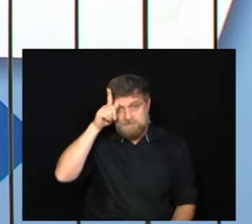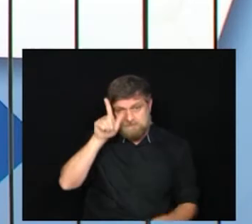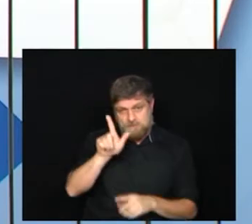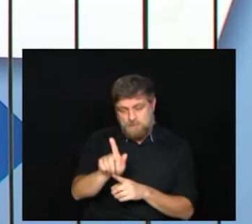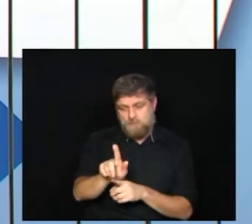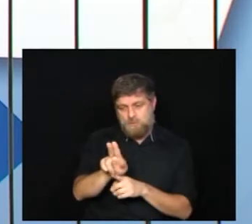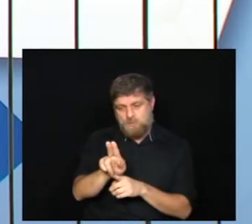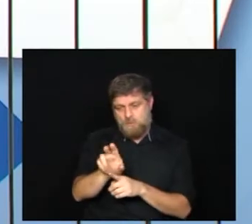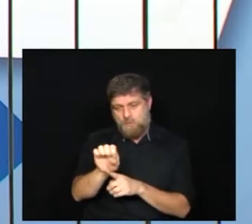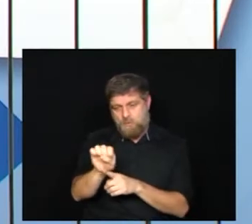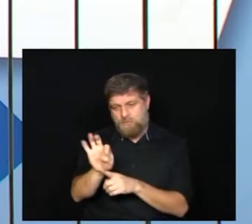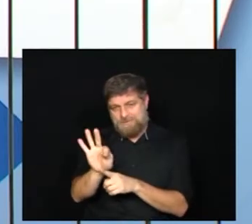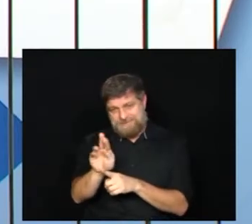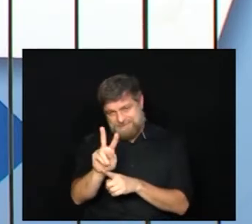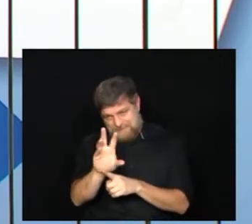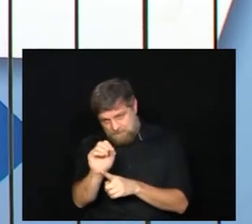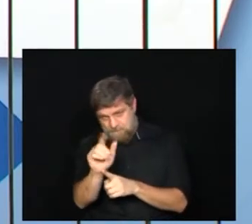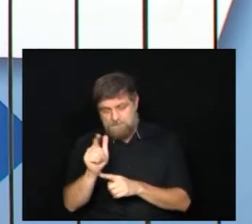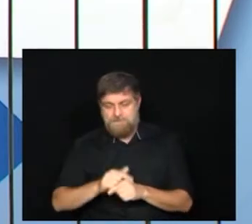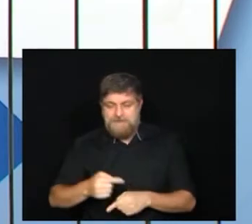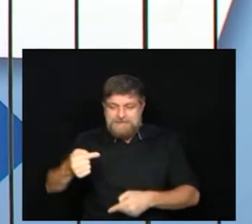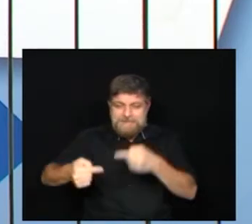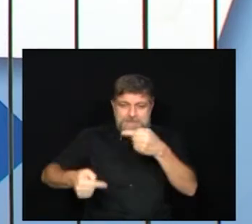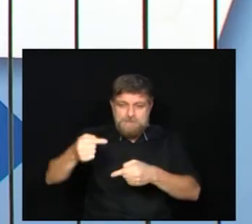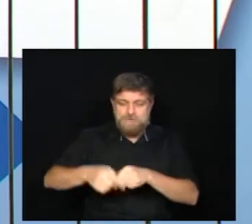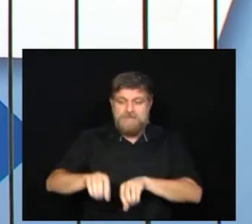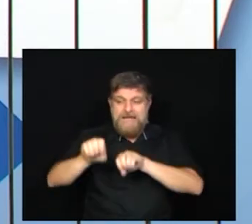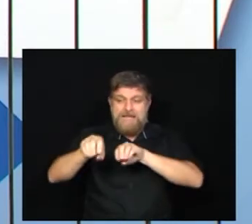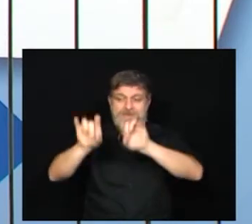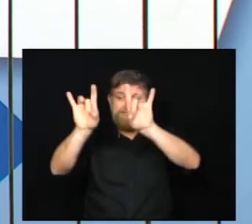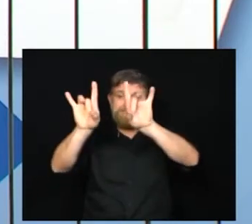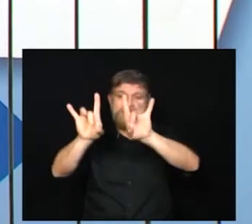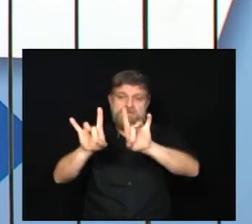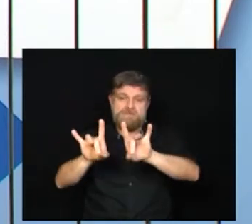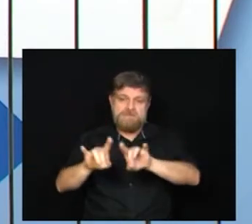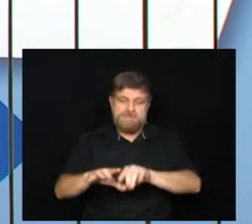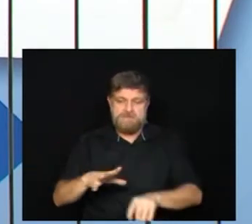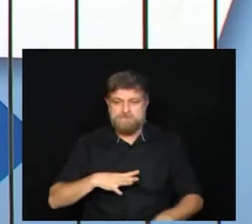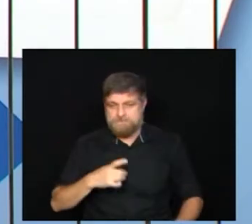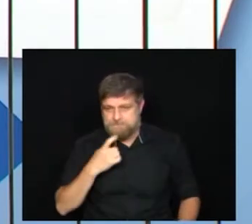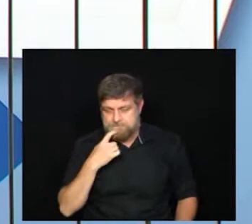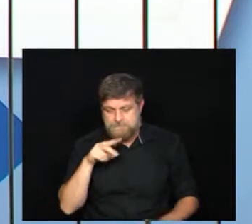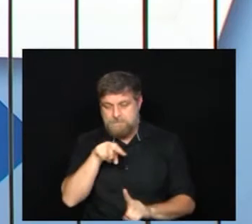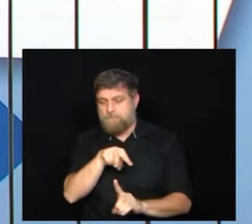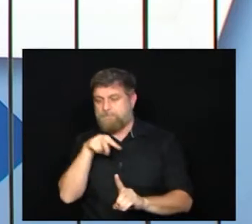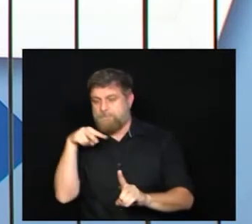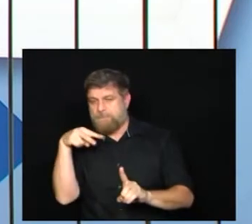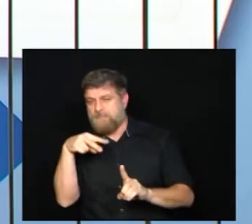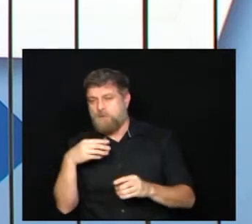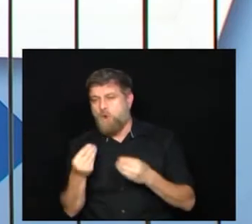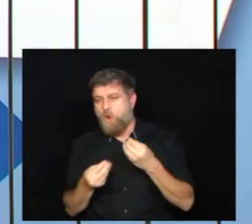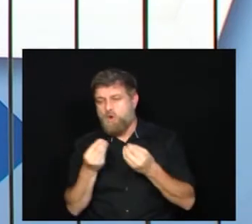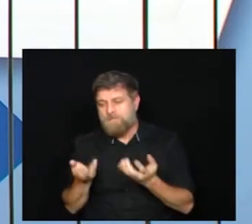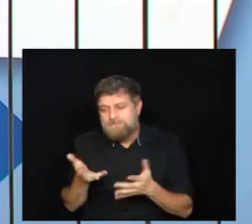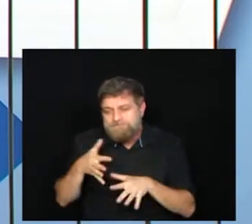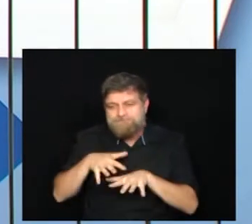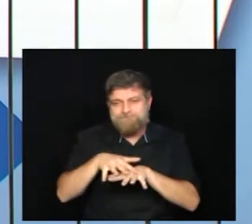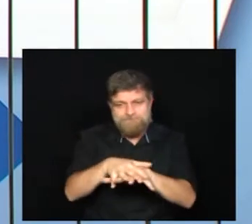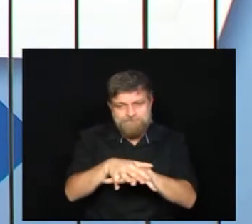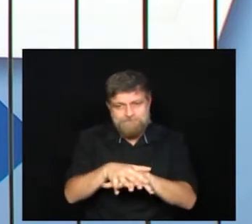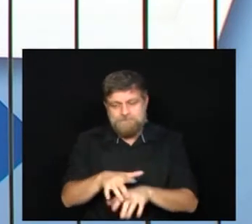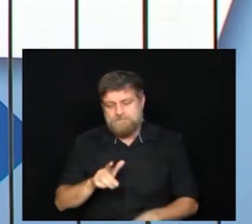Gustavo Peta, que vai discutir a educação especial em Campinas, perspectivas para uma educação